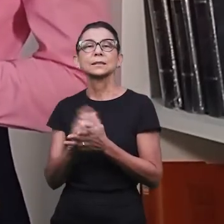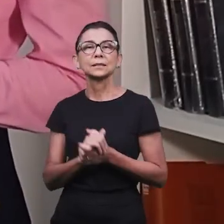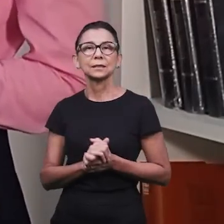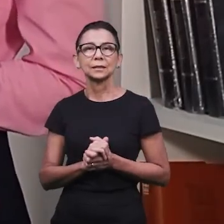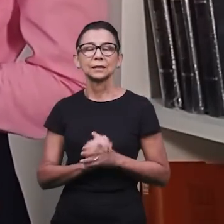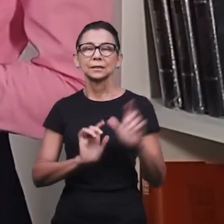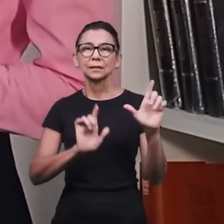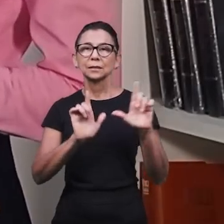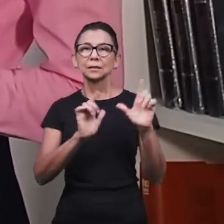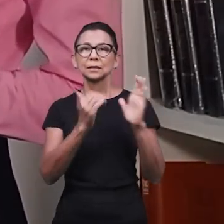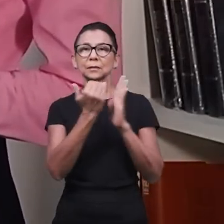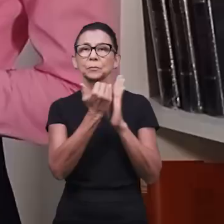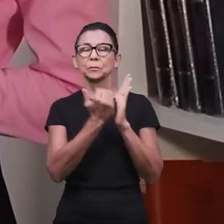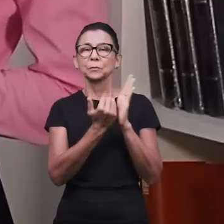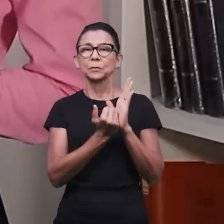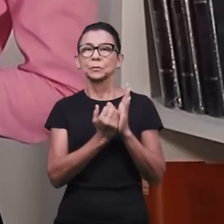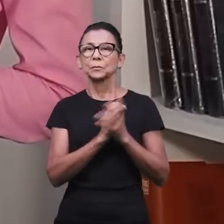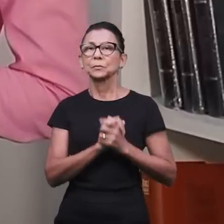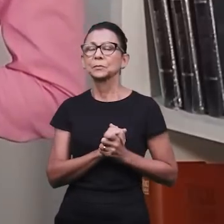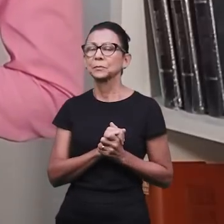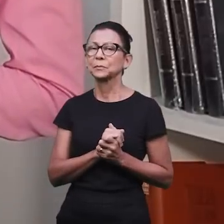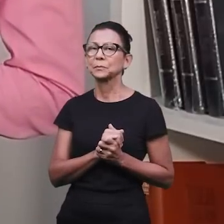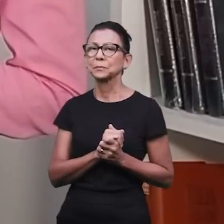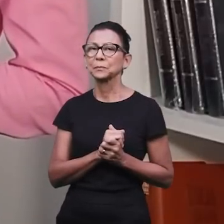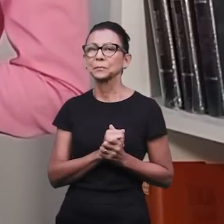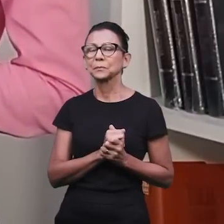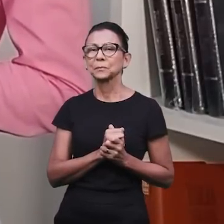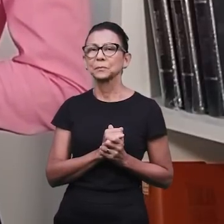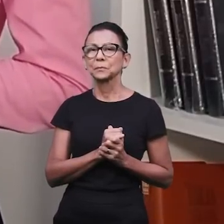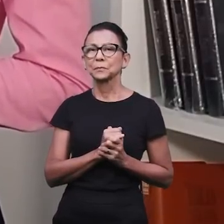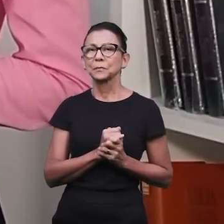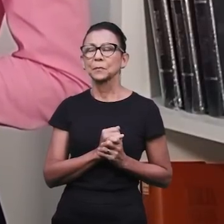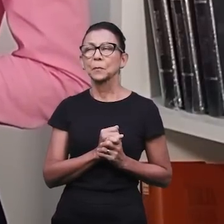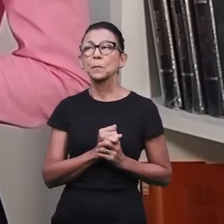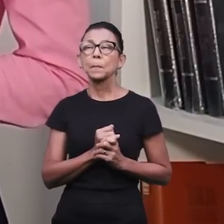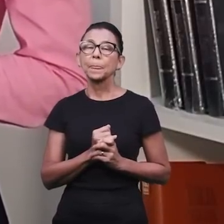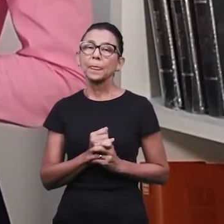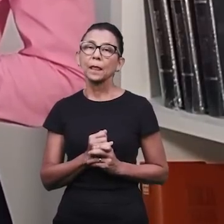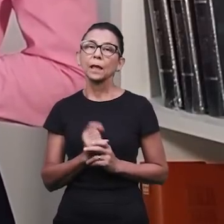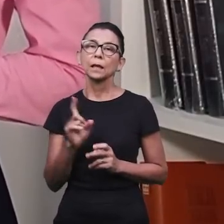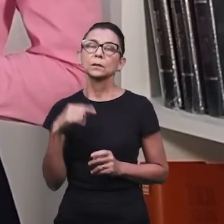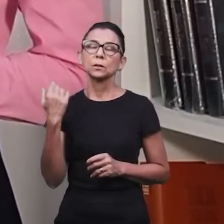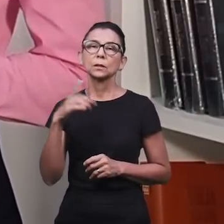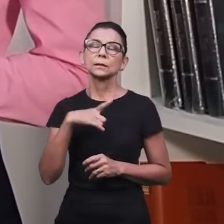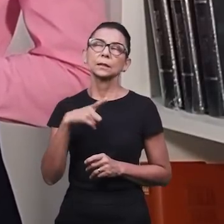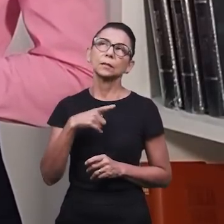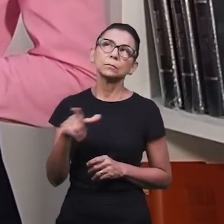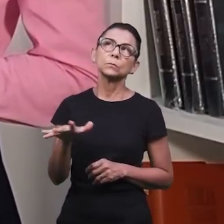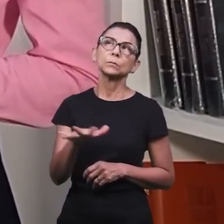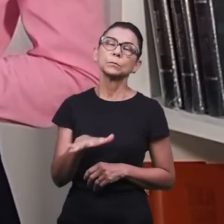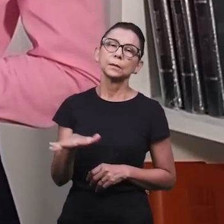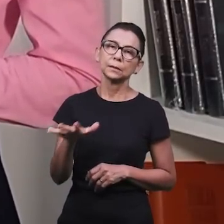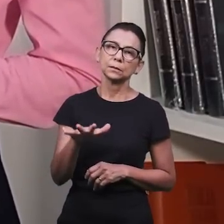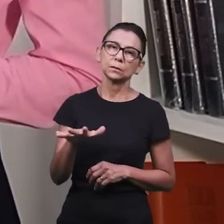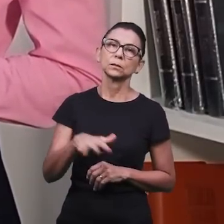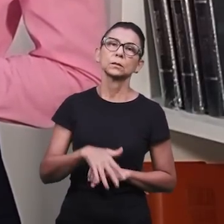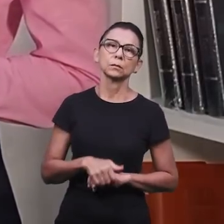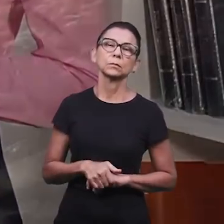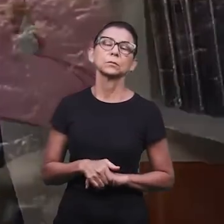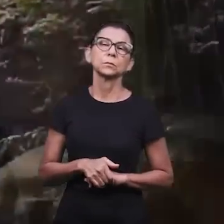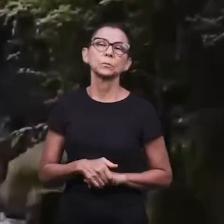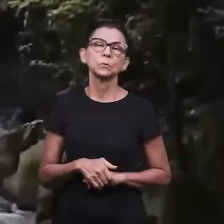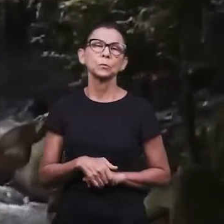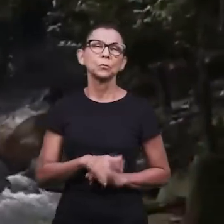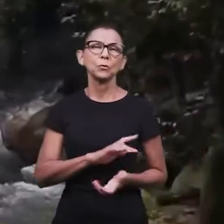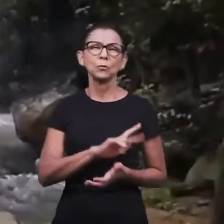está sendo desenvolvido na área da Serra. Irmã Elisa, nós temos uma região onde as distâncias são muito grandes.